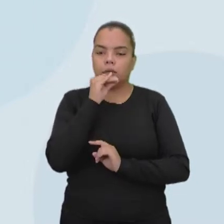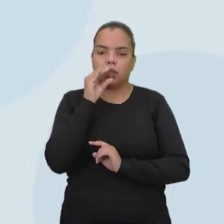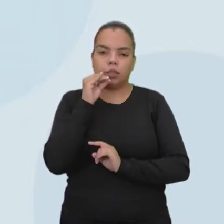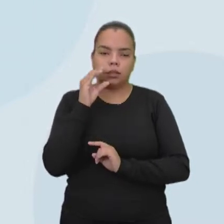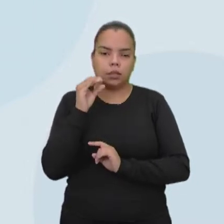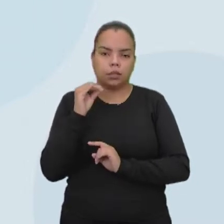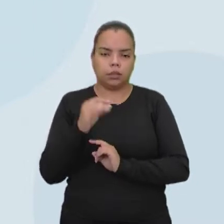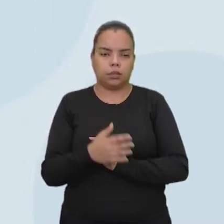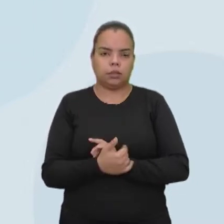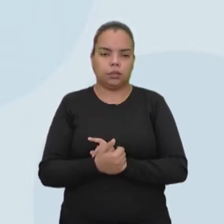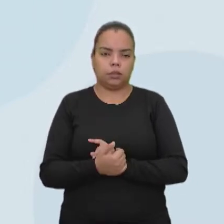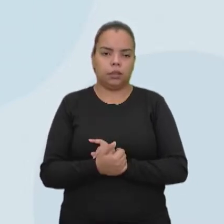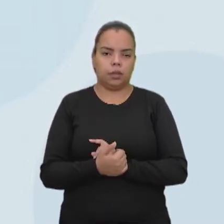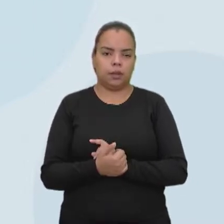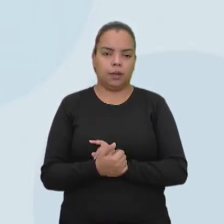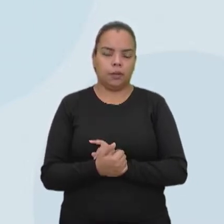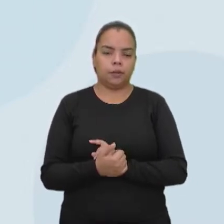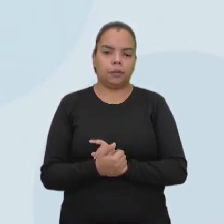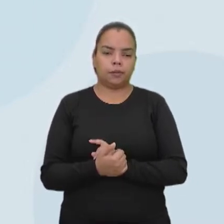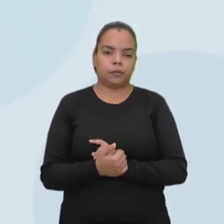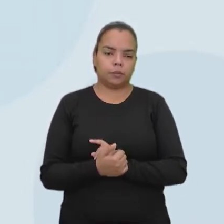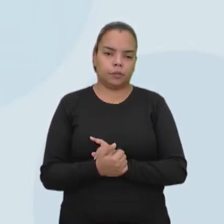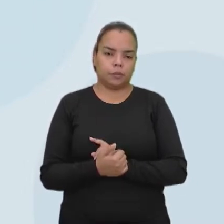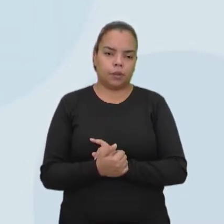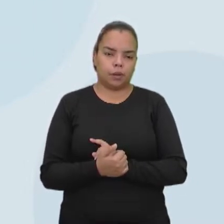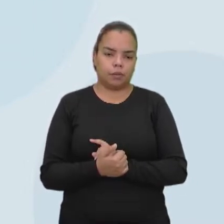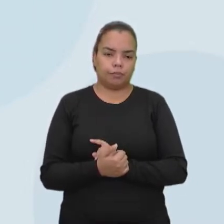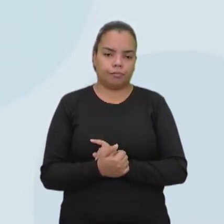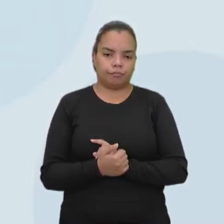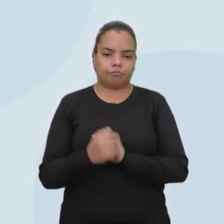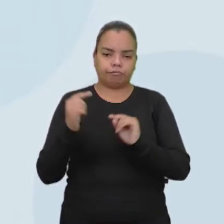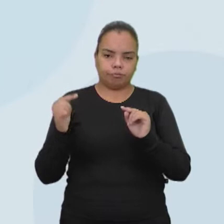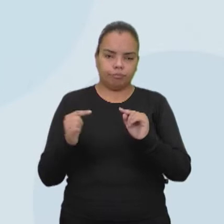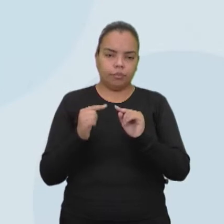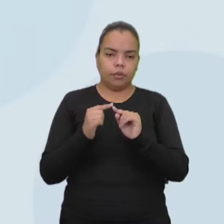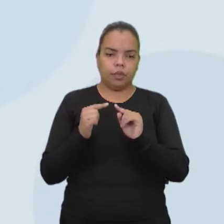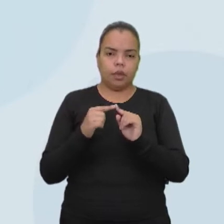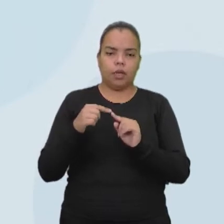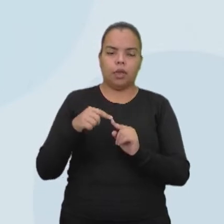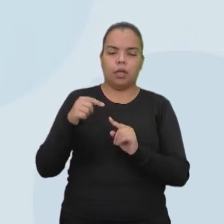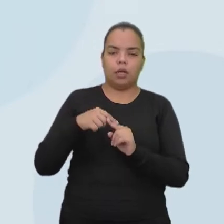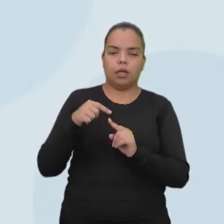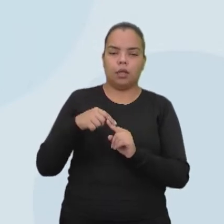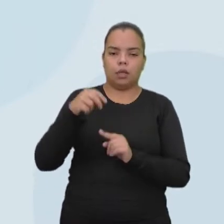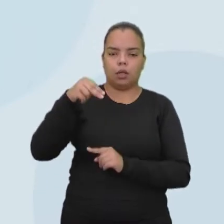1.000 habitantes. Tá certo? Então, relacionar isso aí. No Nordeste, são de